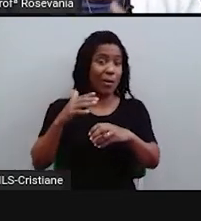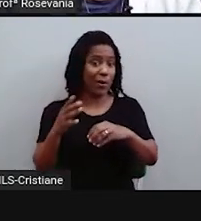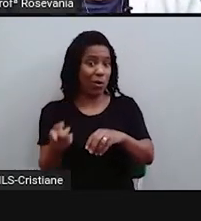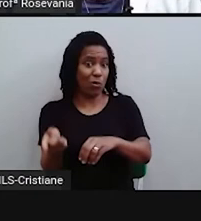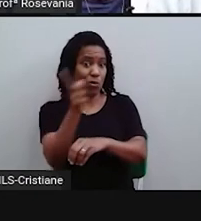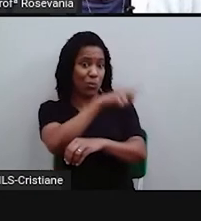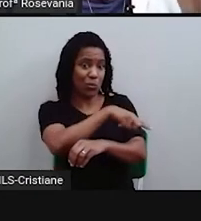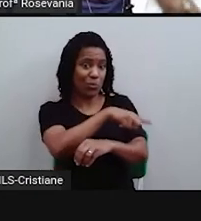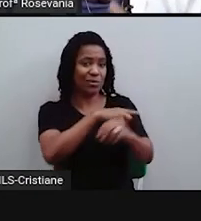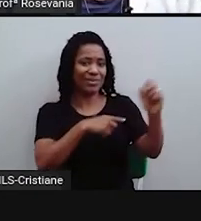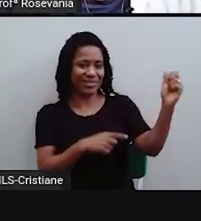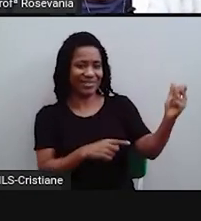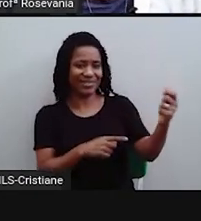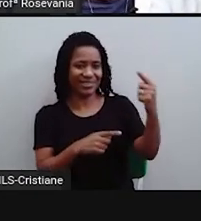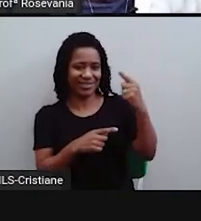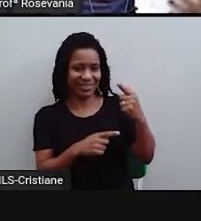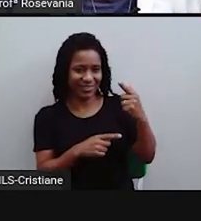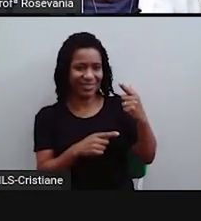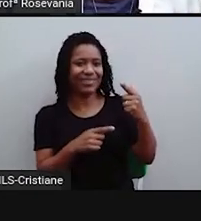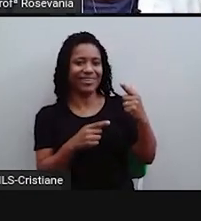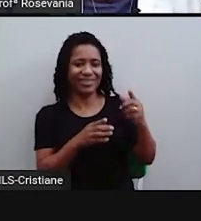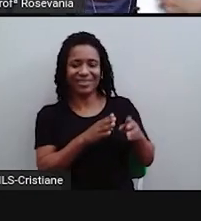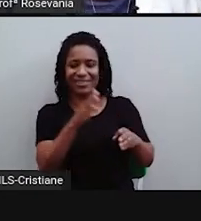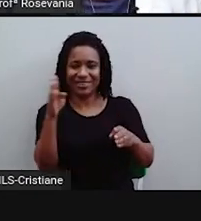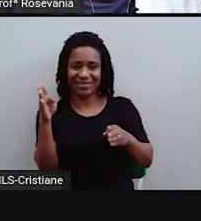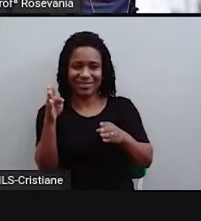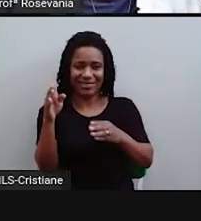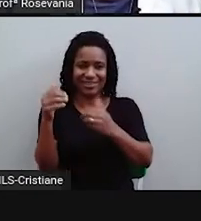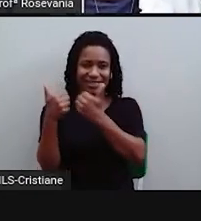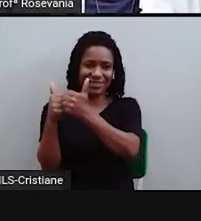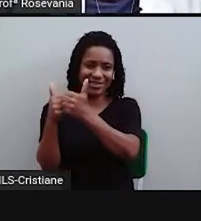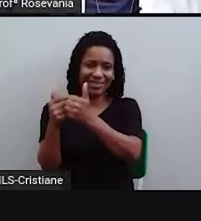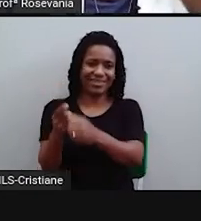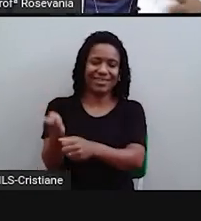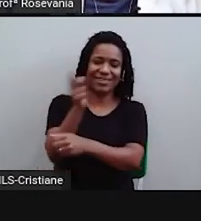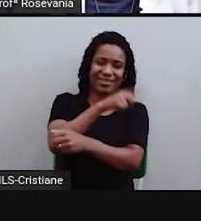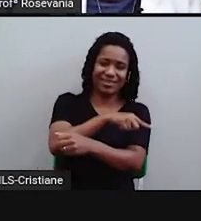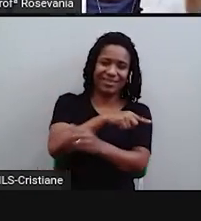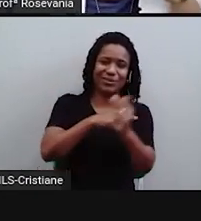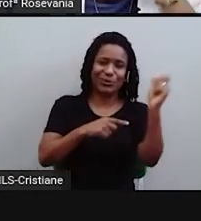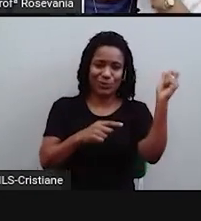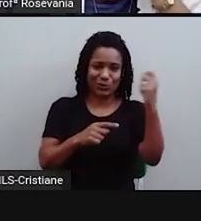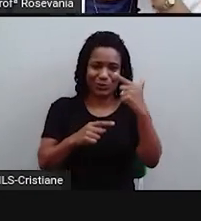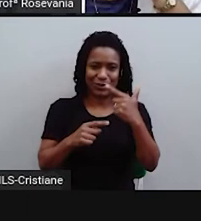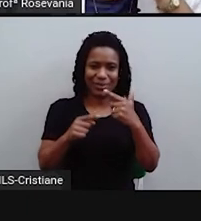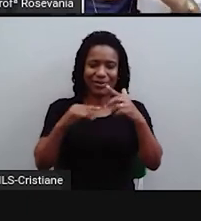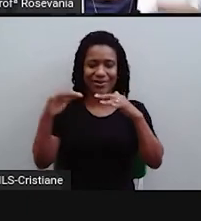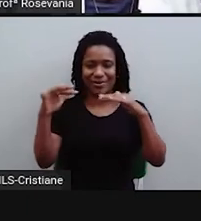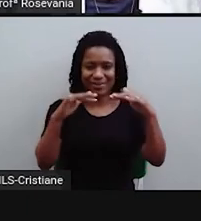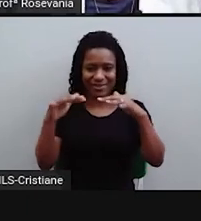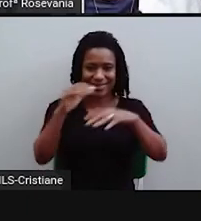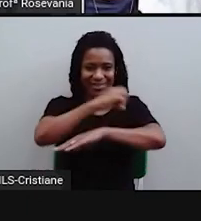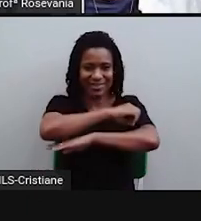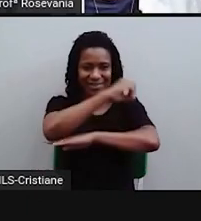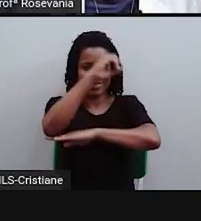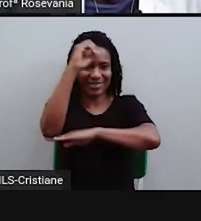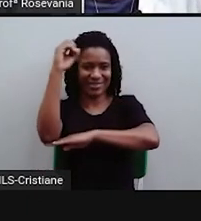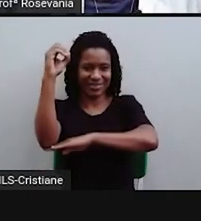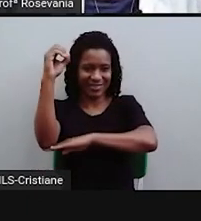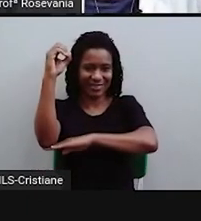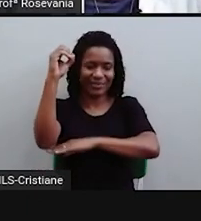e o outro horário do dia você vai do outro lado? Porque você está levando em consideração esse movimento aparente do sol,